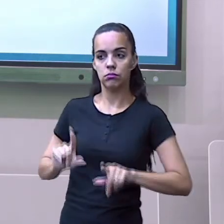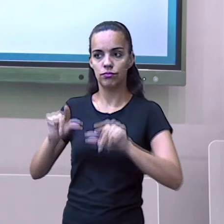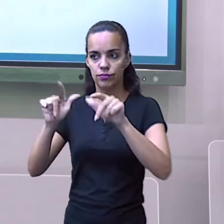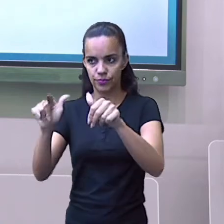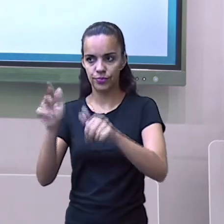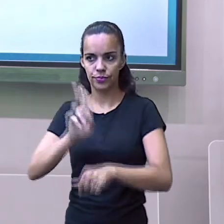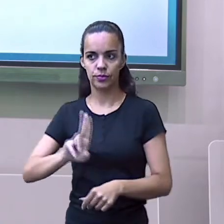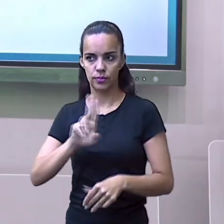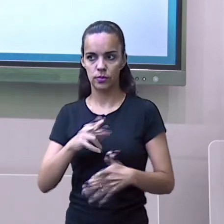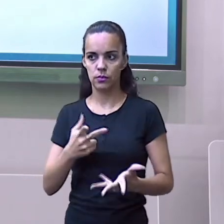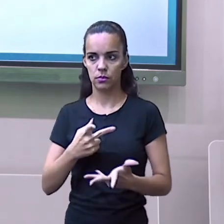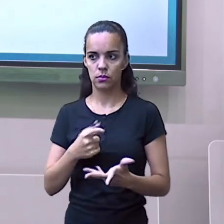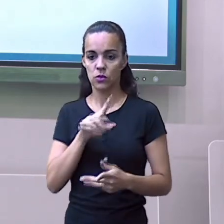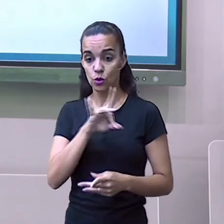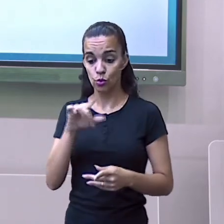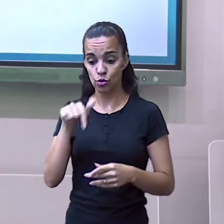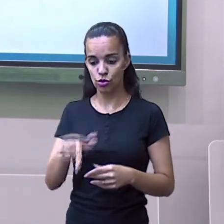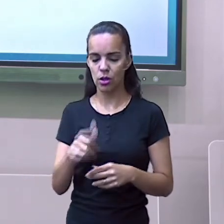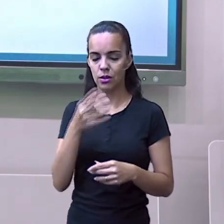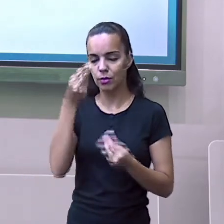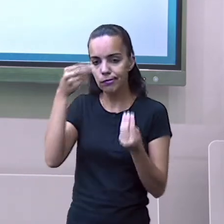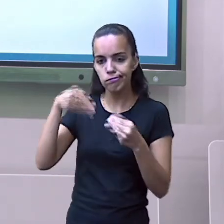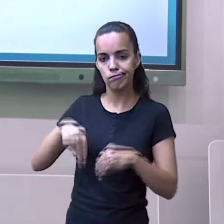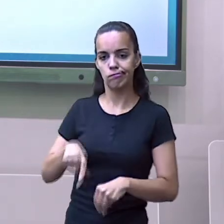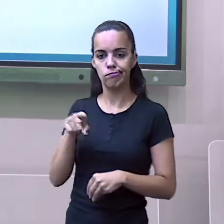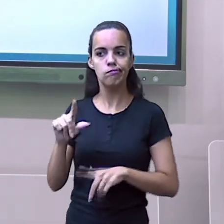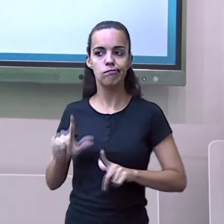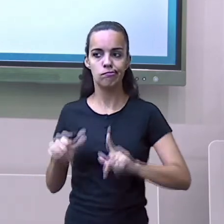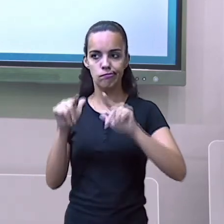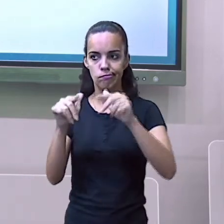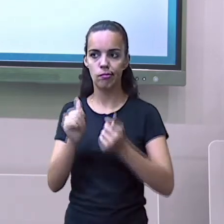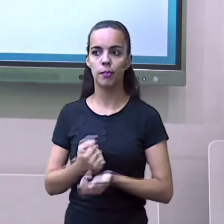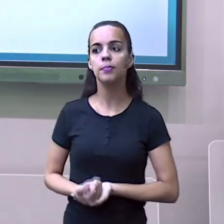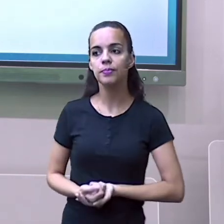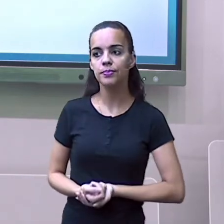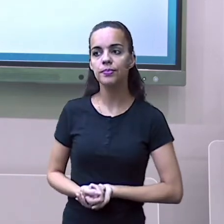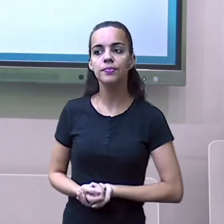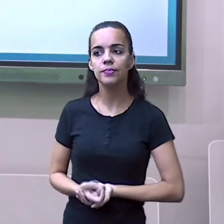você precisou desistir da viagem? Essa passagem